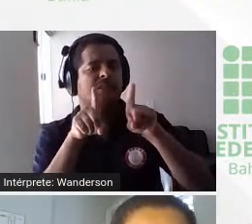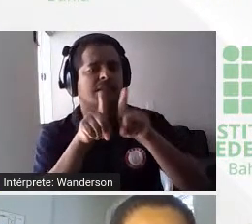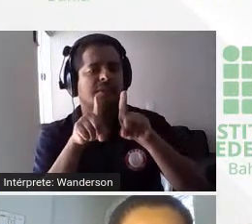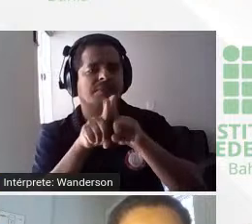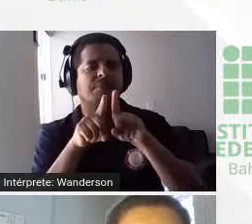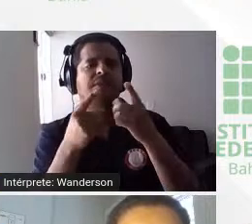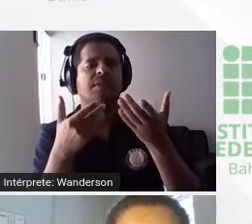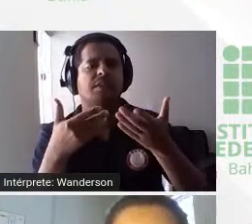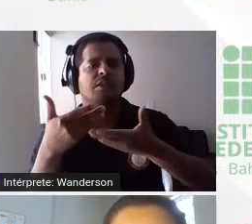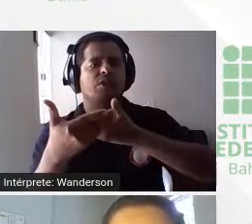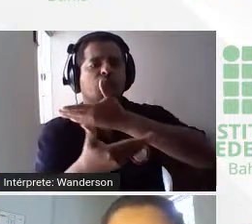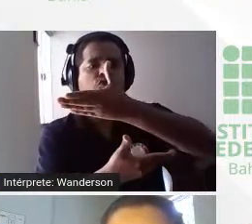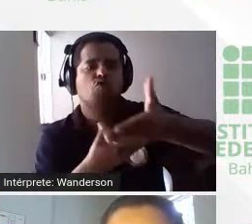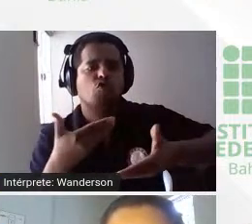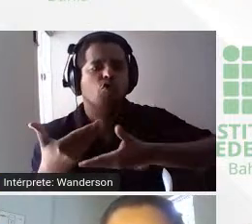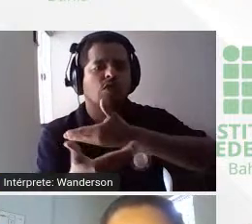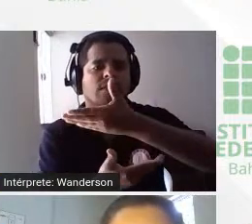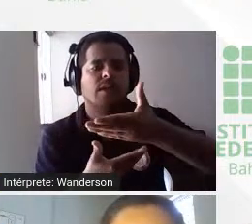de... Pessoal,